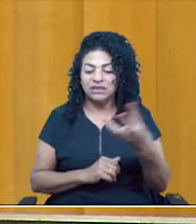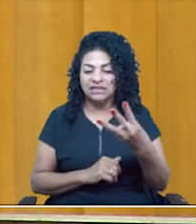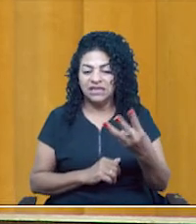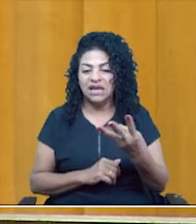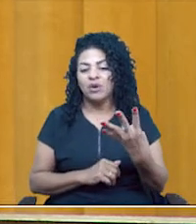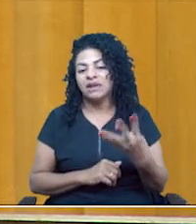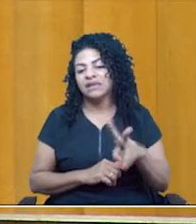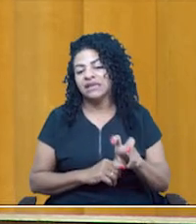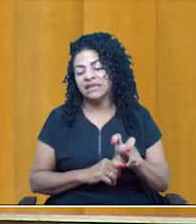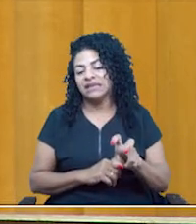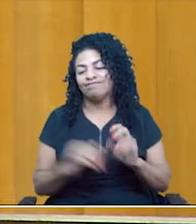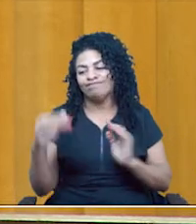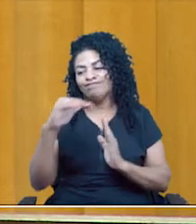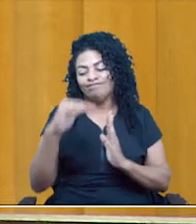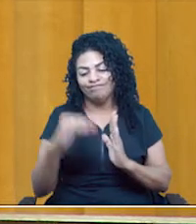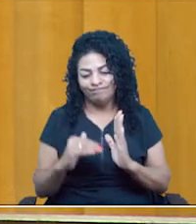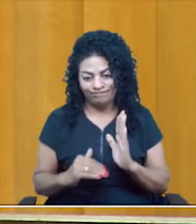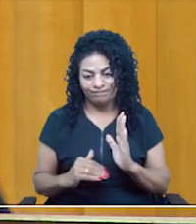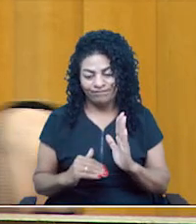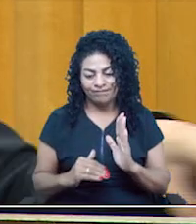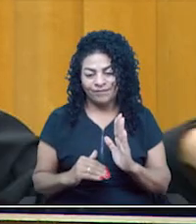ruim para uma instituição